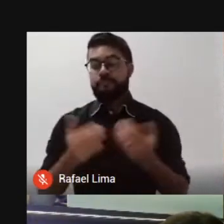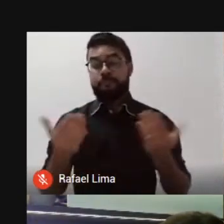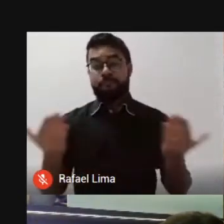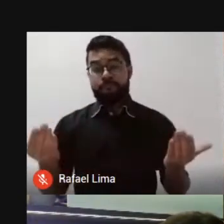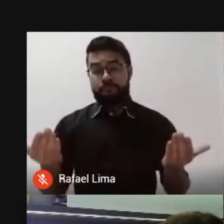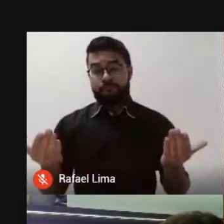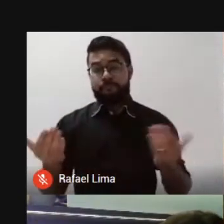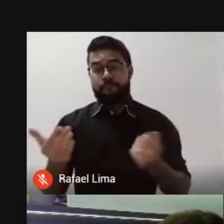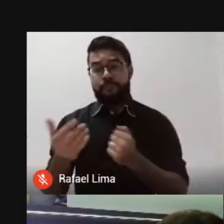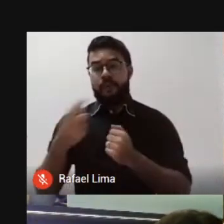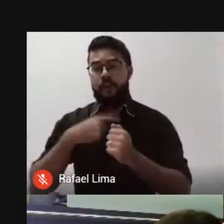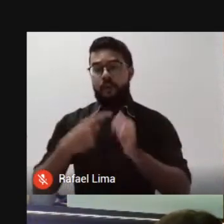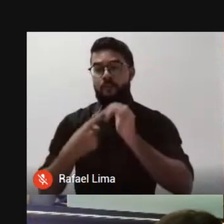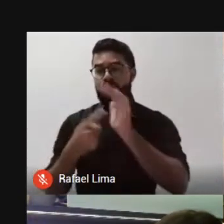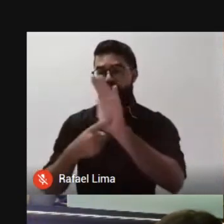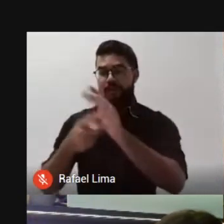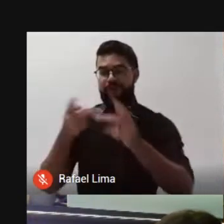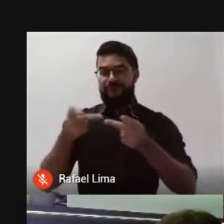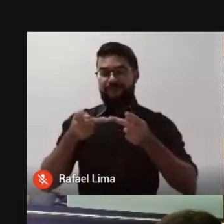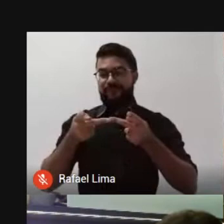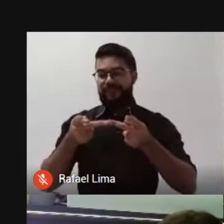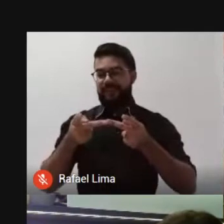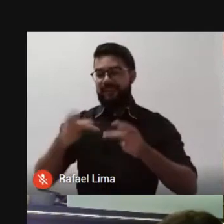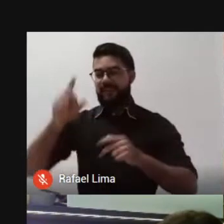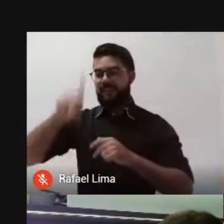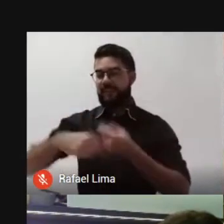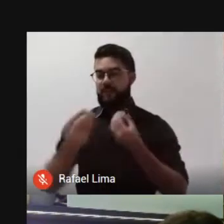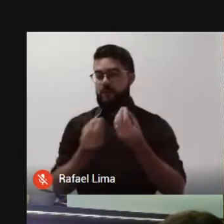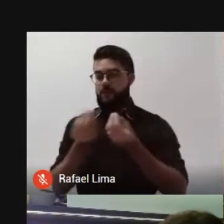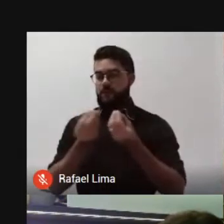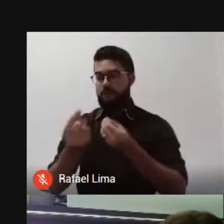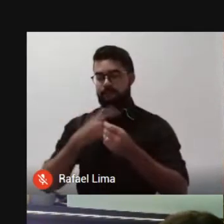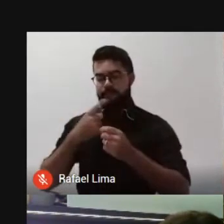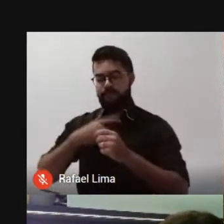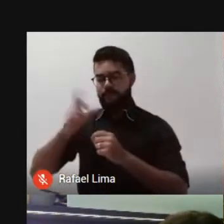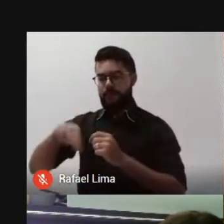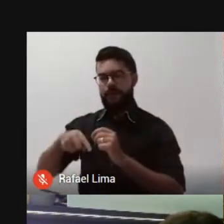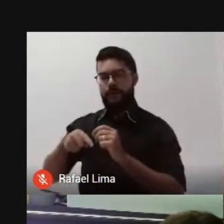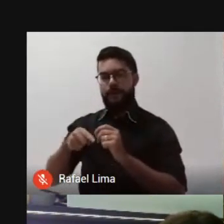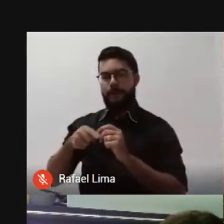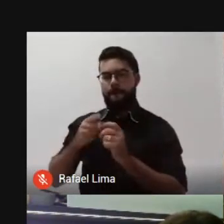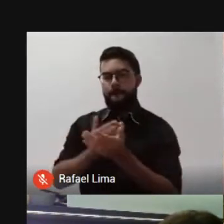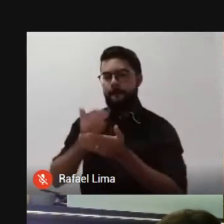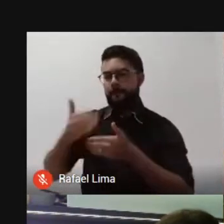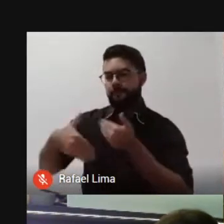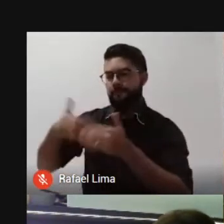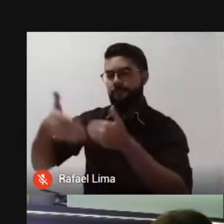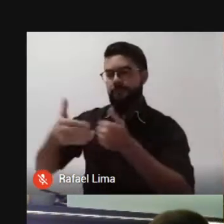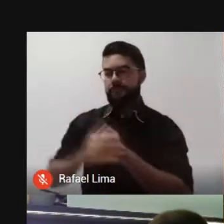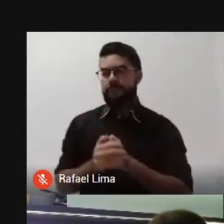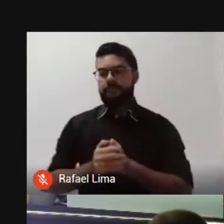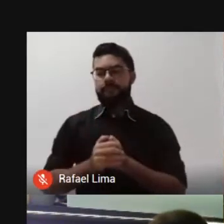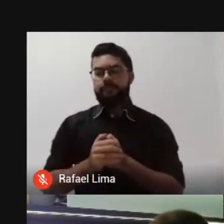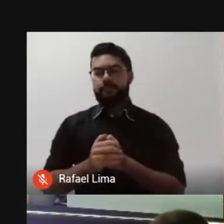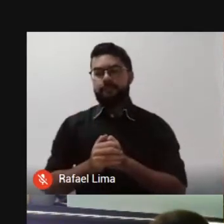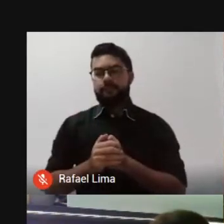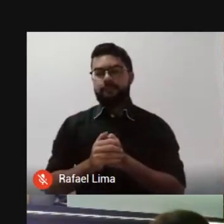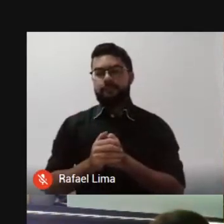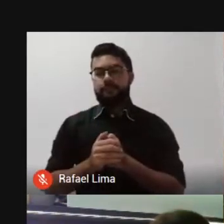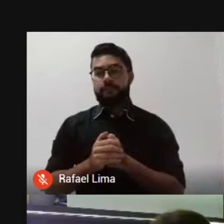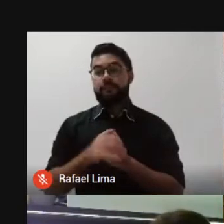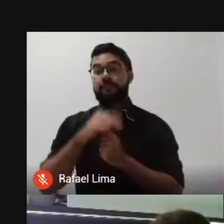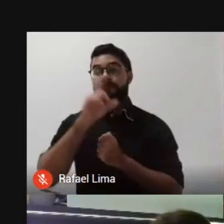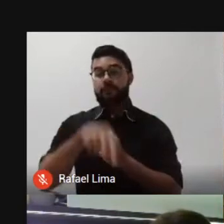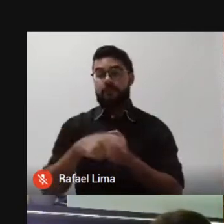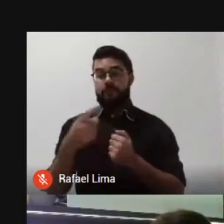Do protótipo, né? Aqui do protótipo da Urbanize, em que